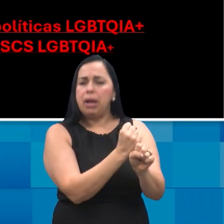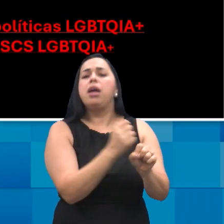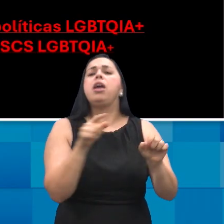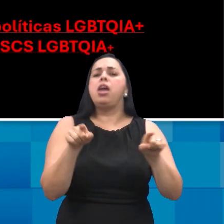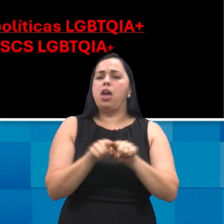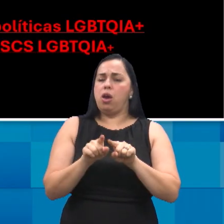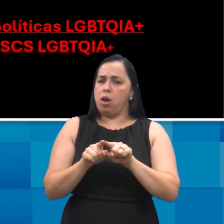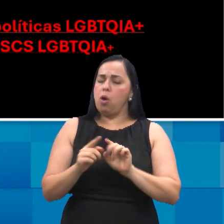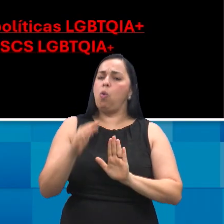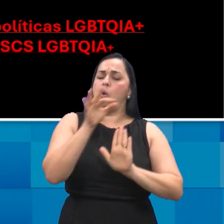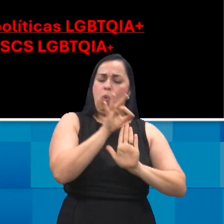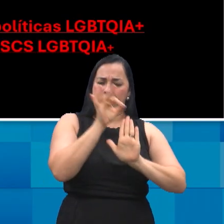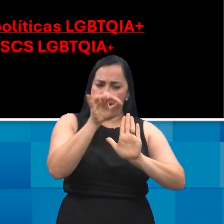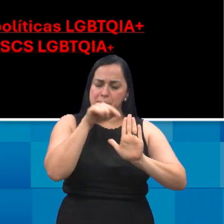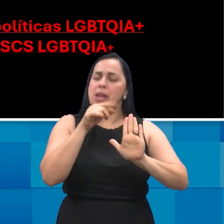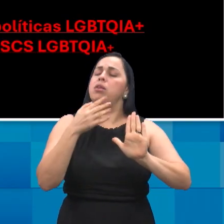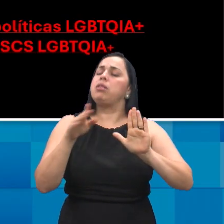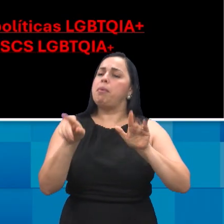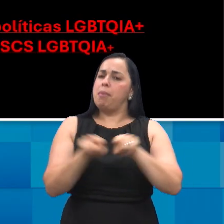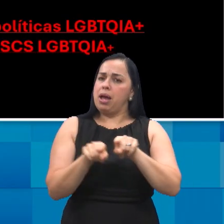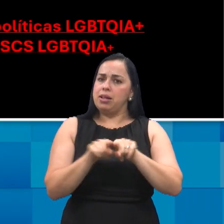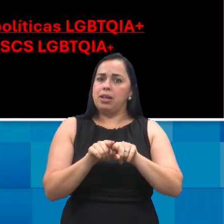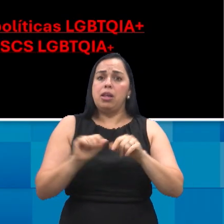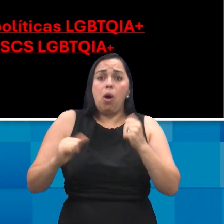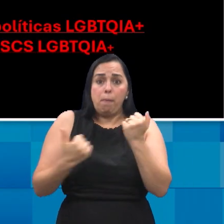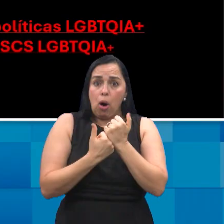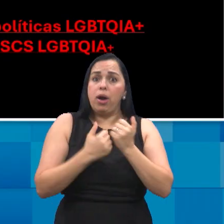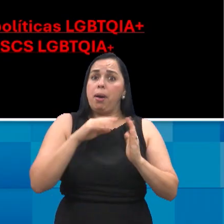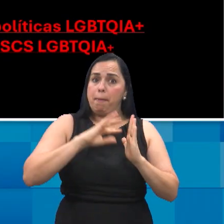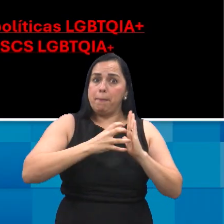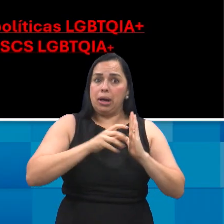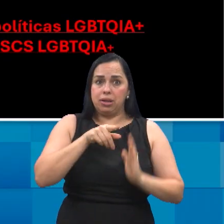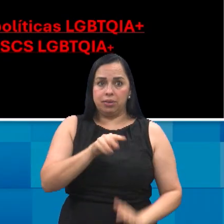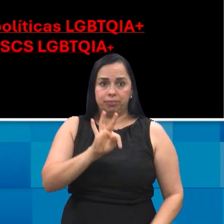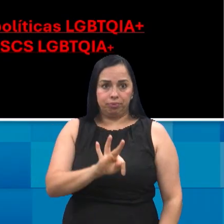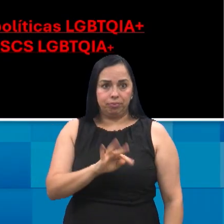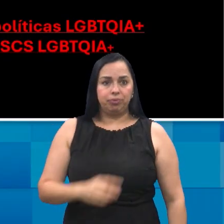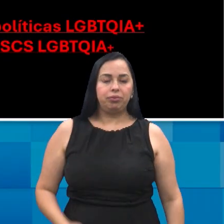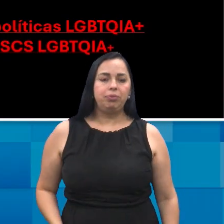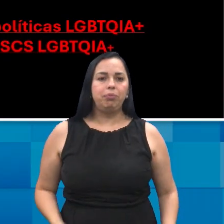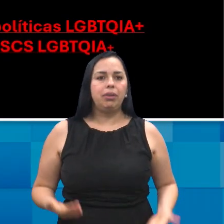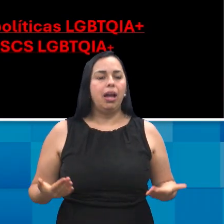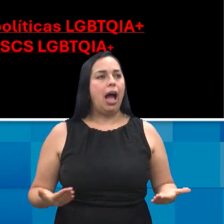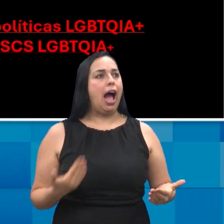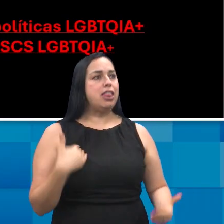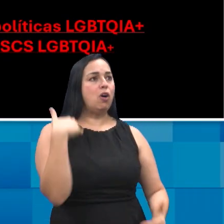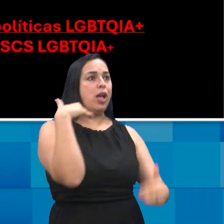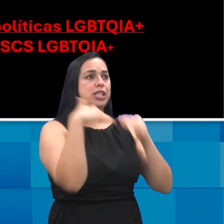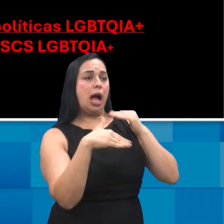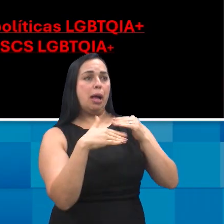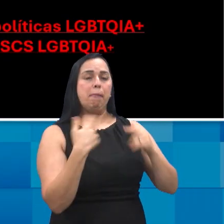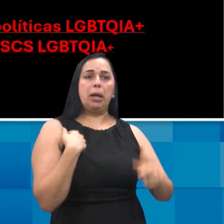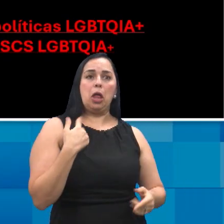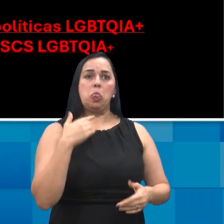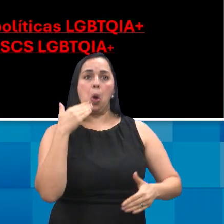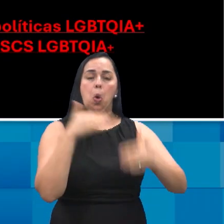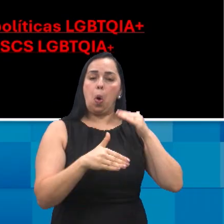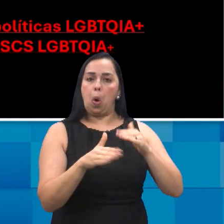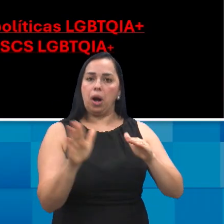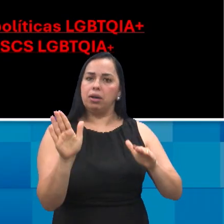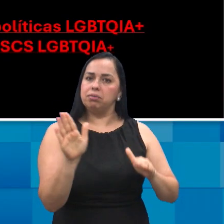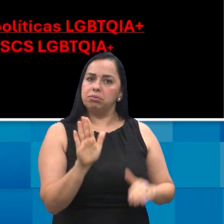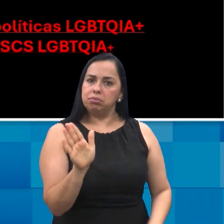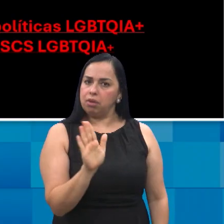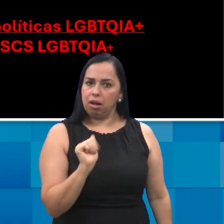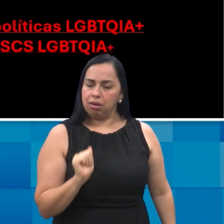aprovar requerimentos, independente se ele é do PT ou de outro partido. Eu não voto contra porque eu sou oposição ao PT, vou ser oposição à cidade e ao trabalho